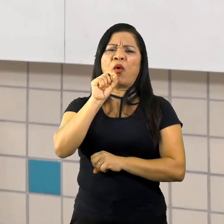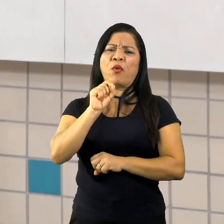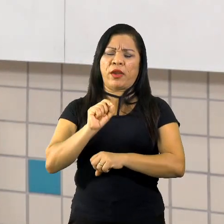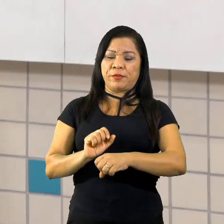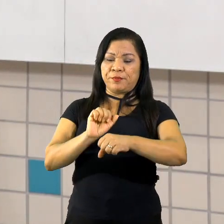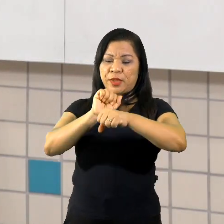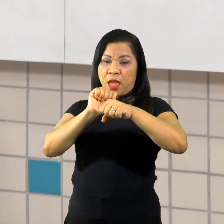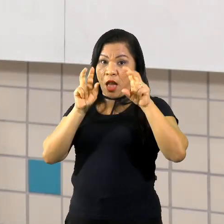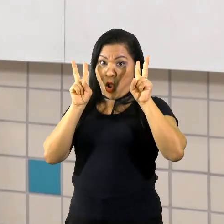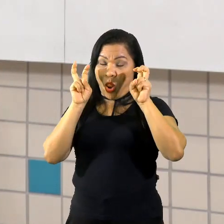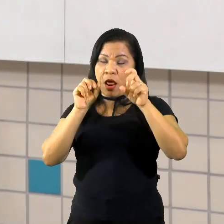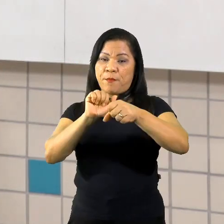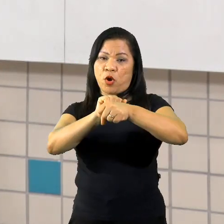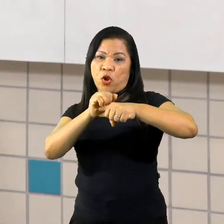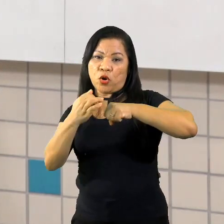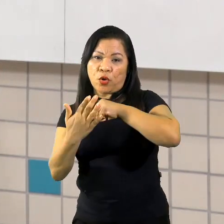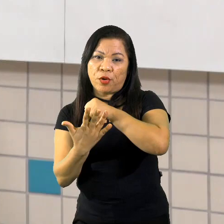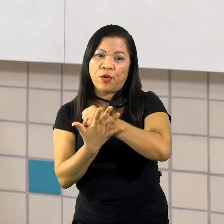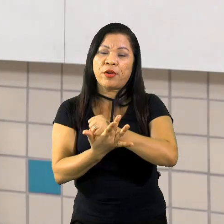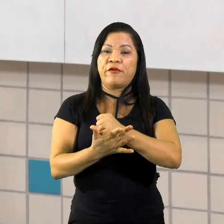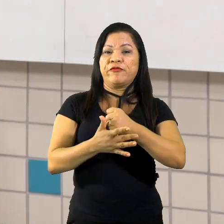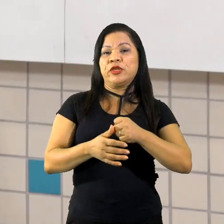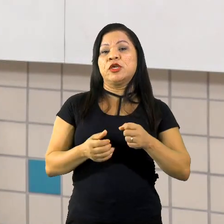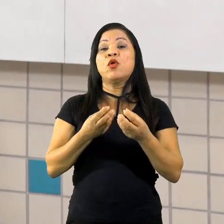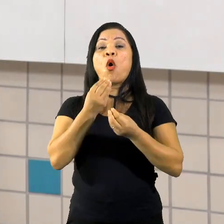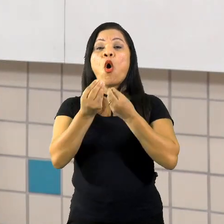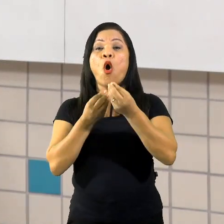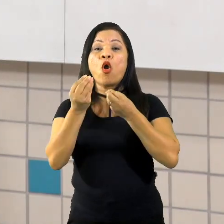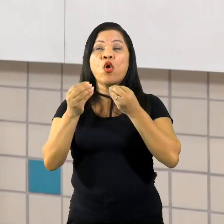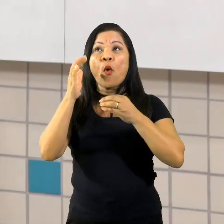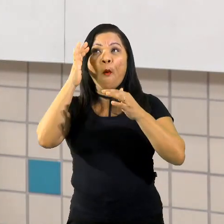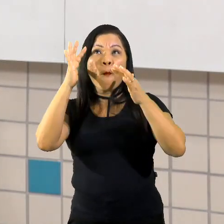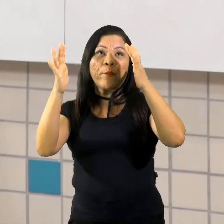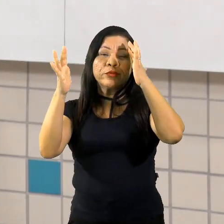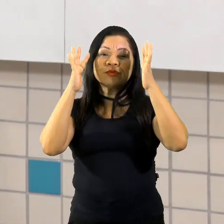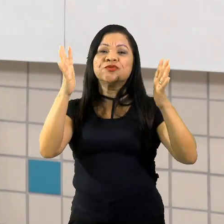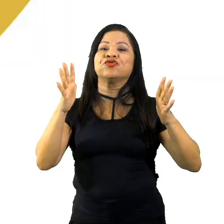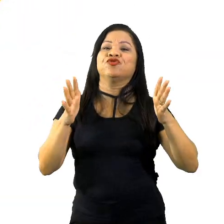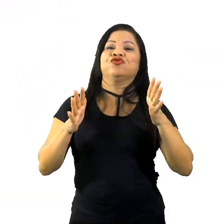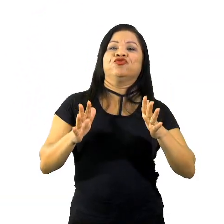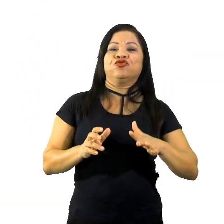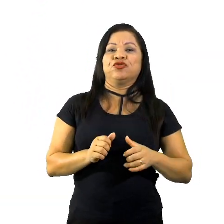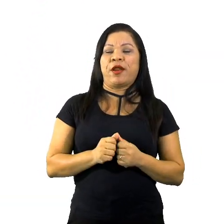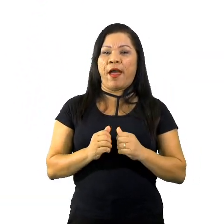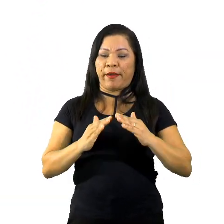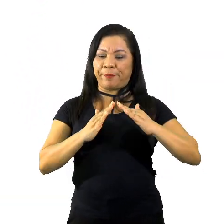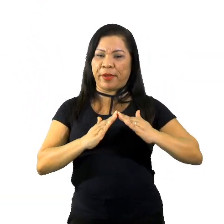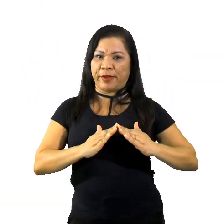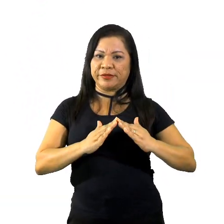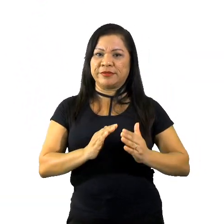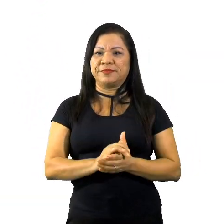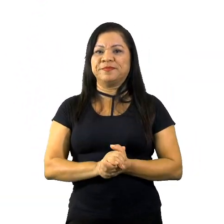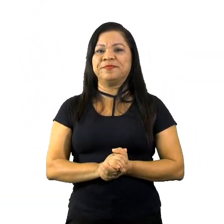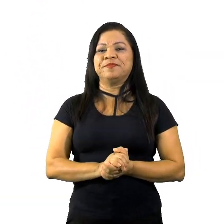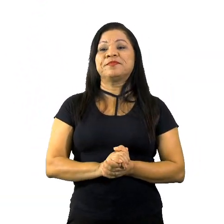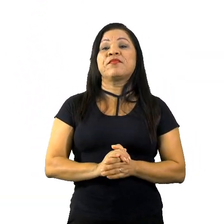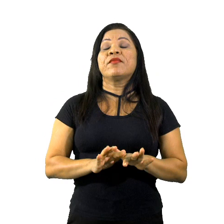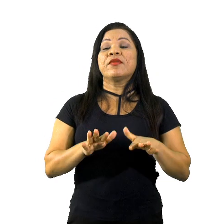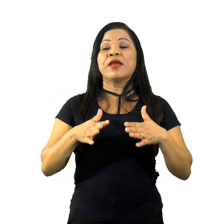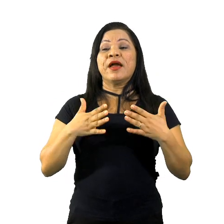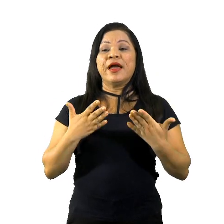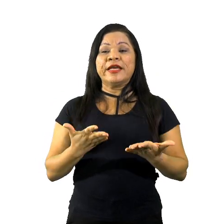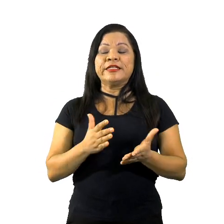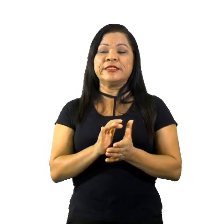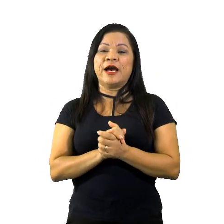distrair na quarentena. Como vocês podem ver, é um tema atual, vivenciado por todos. Esse título que está em